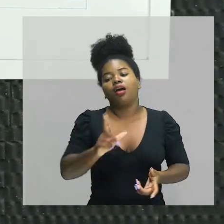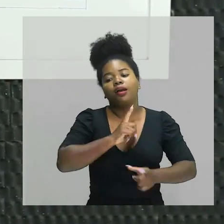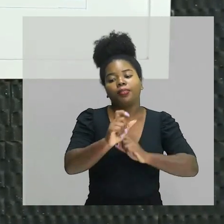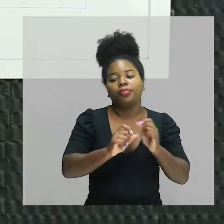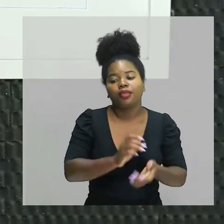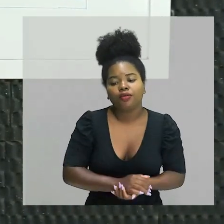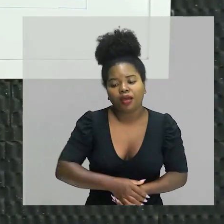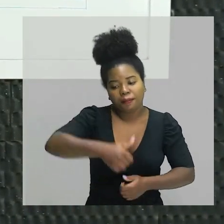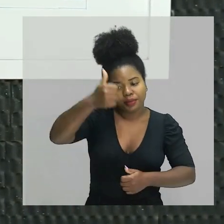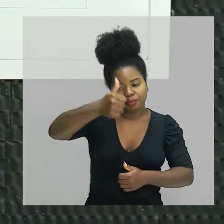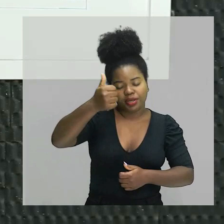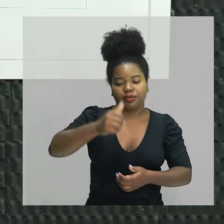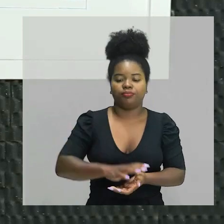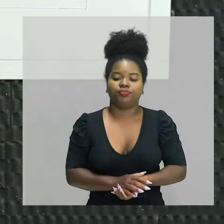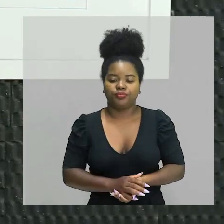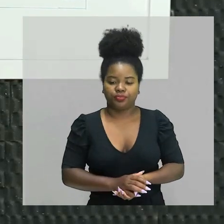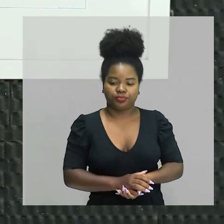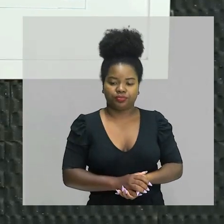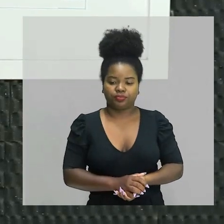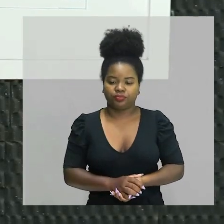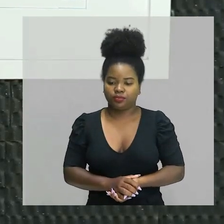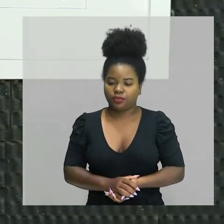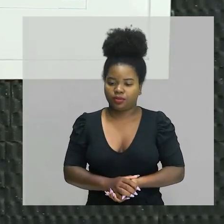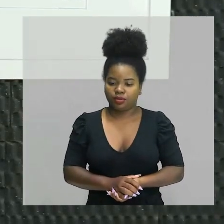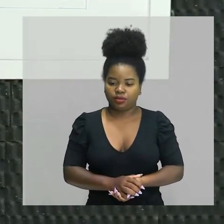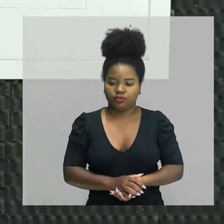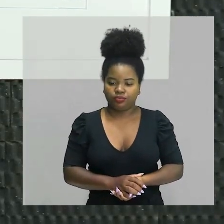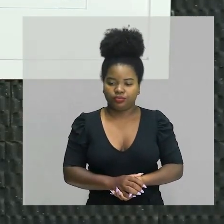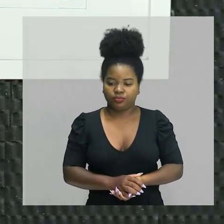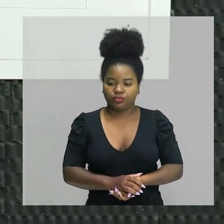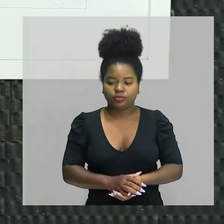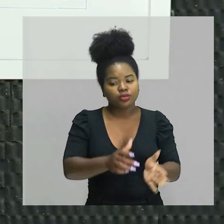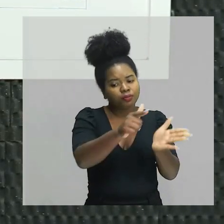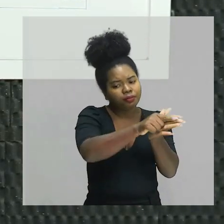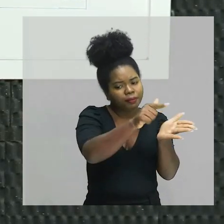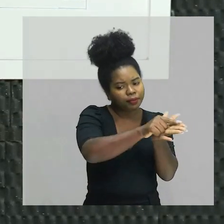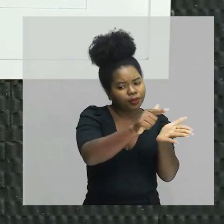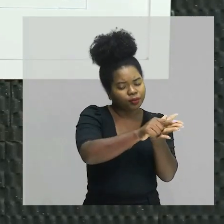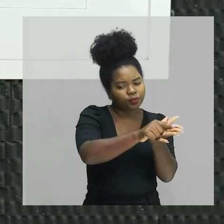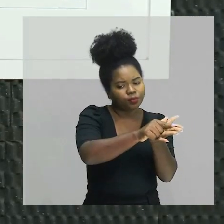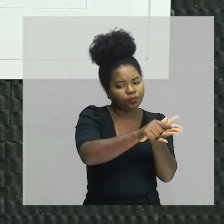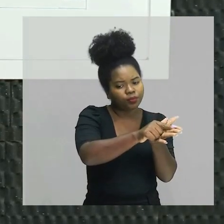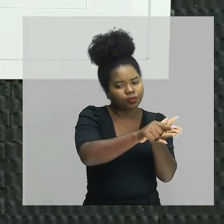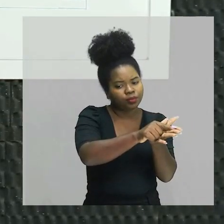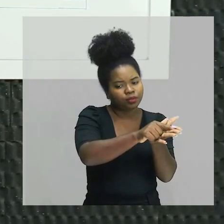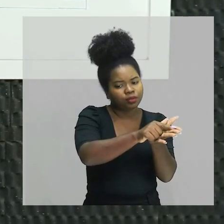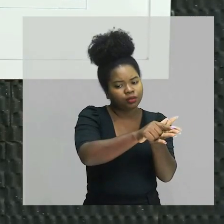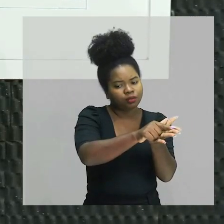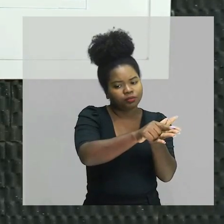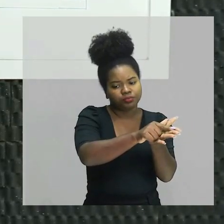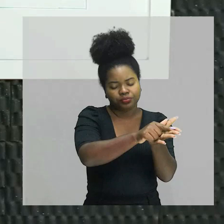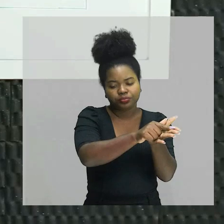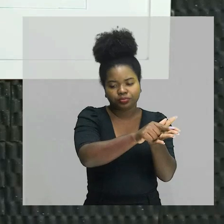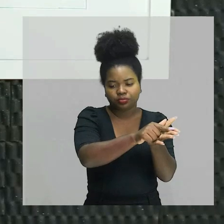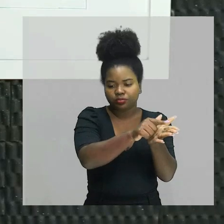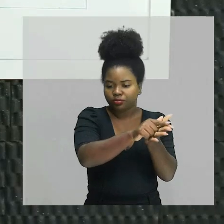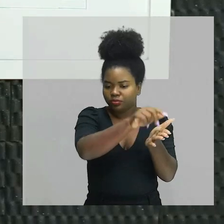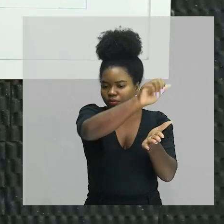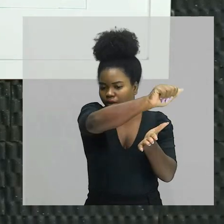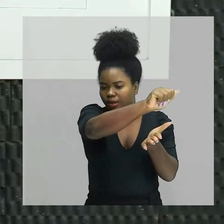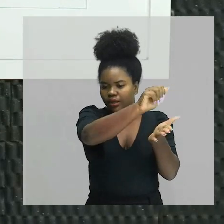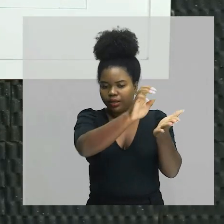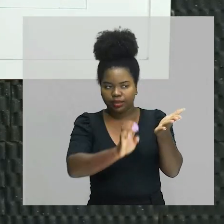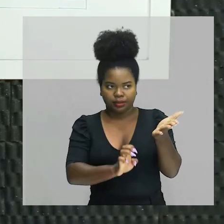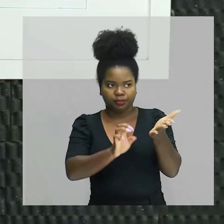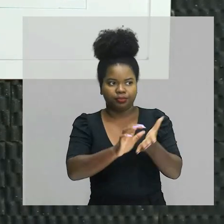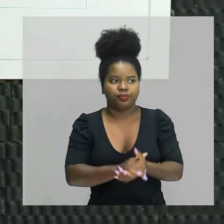primeira dobradura, né, galera? Ele dobrou aqui o canto do papel, virou o canto do papel, certo? E dadas essas